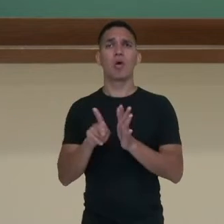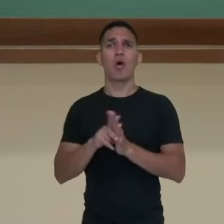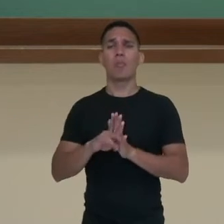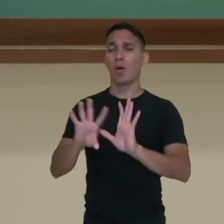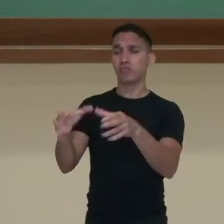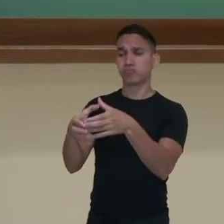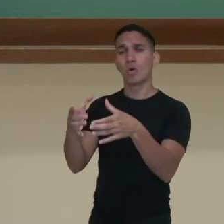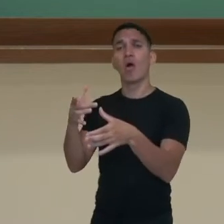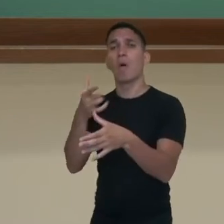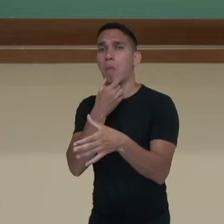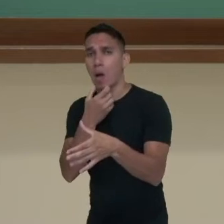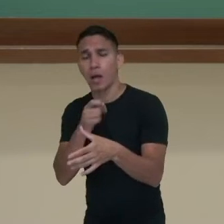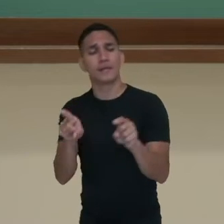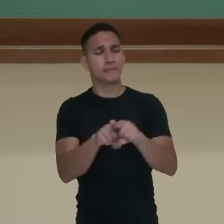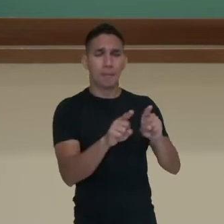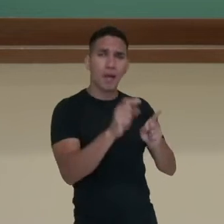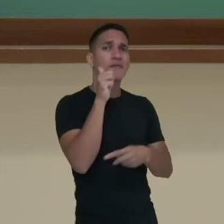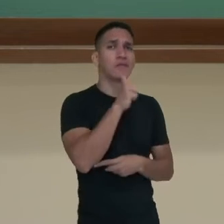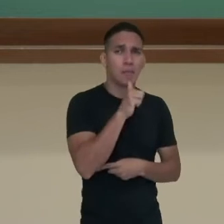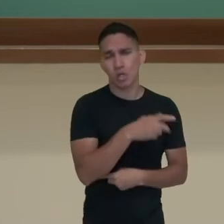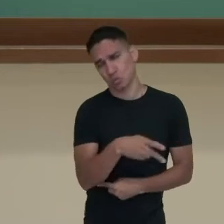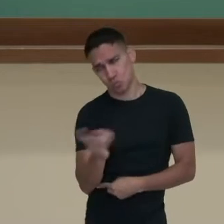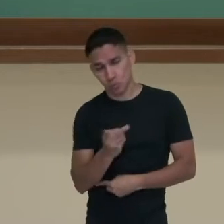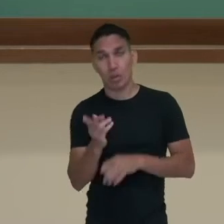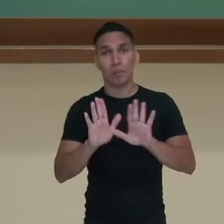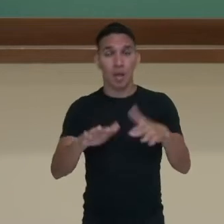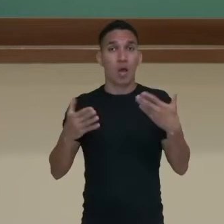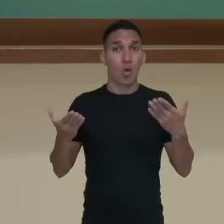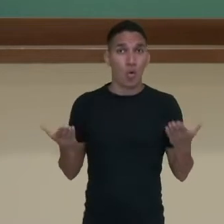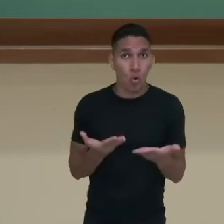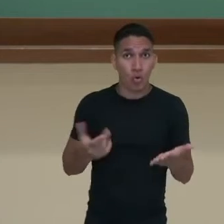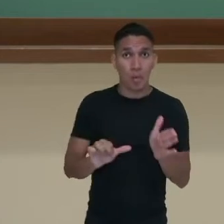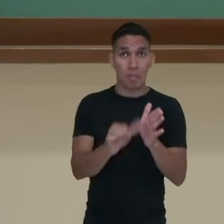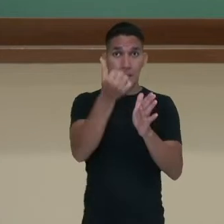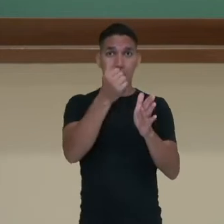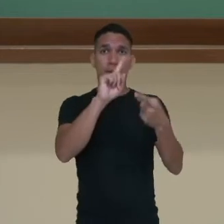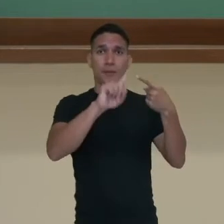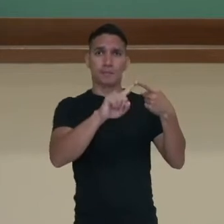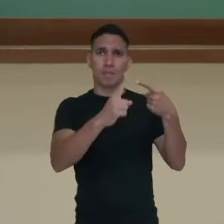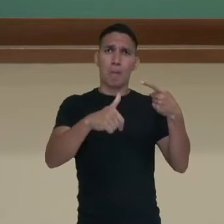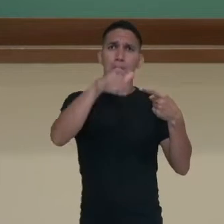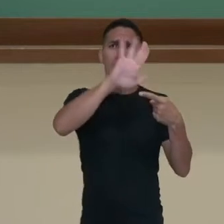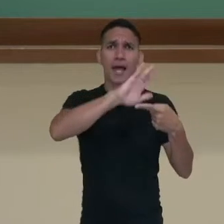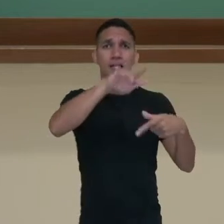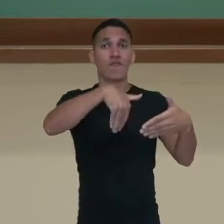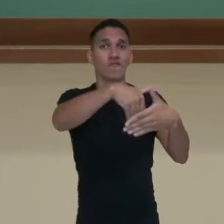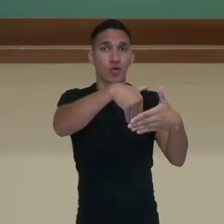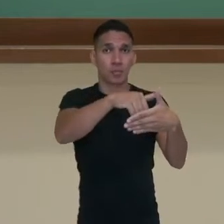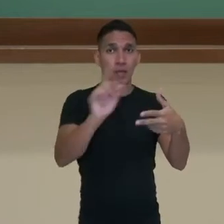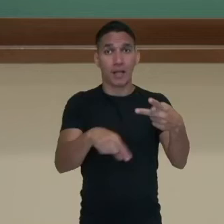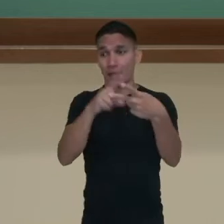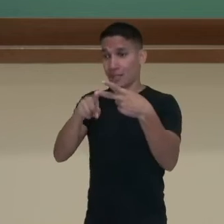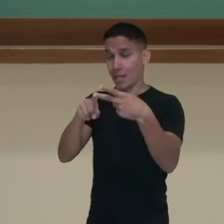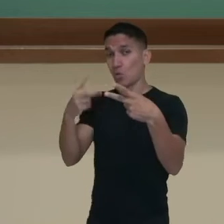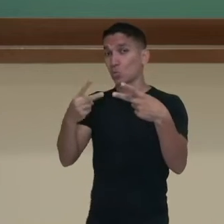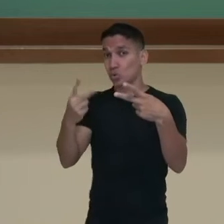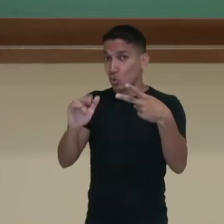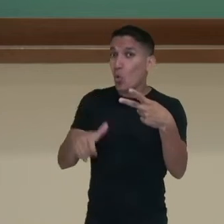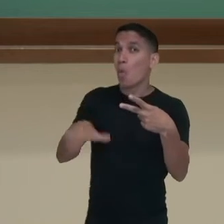como masculino. Então hoje, primeiro nós temos o futebol e depois é o segundo jogo